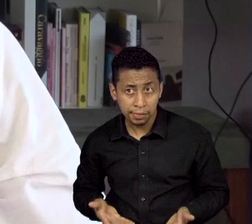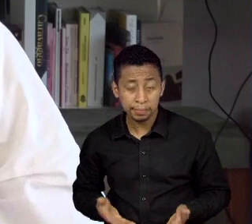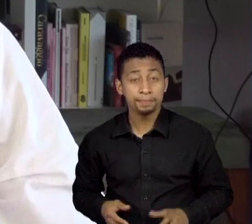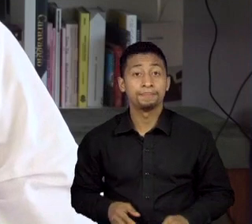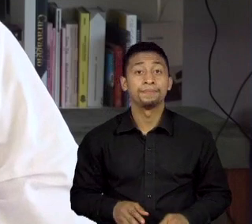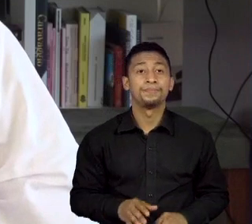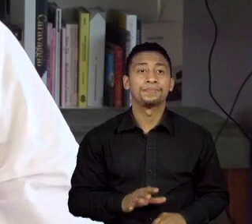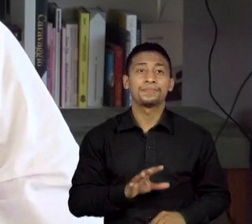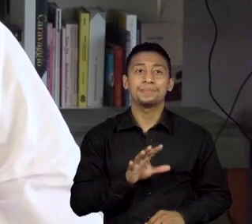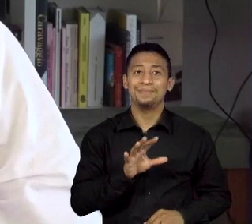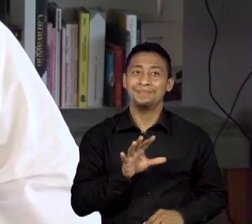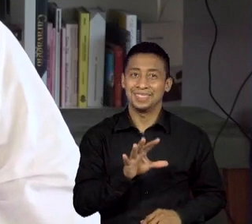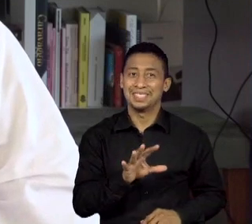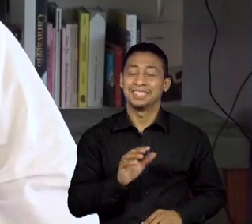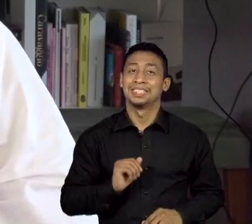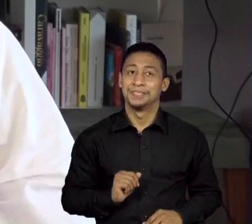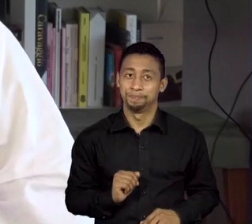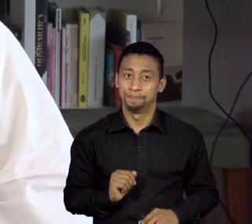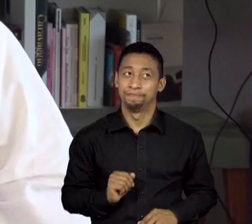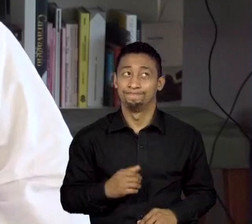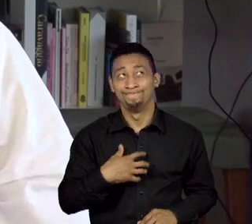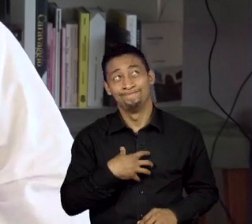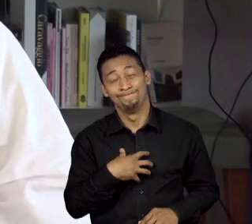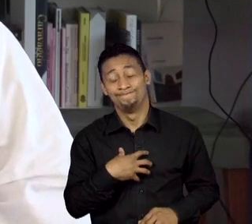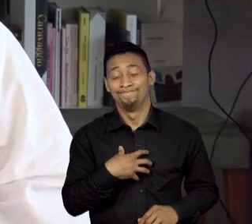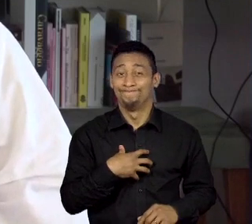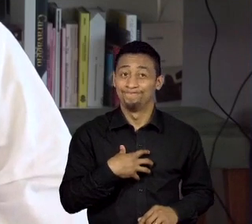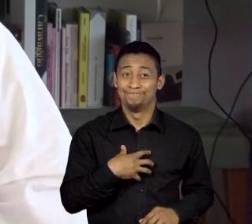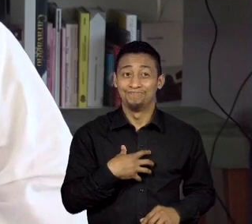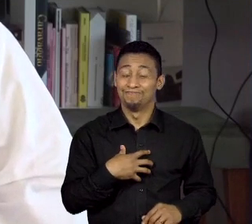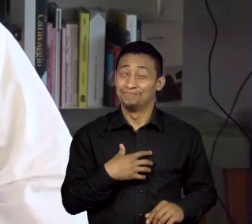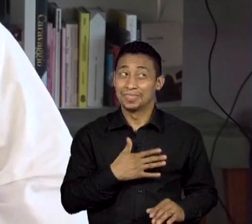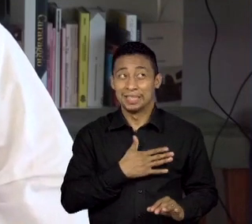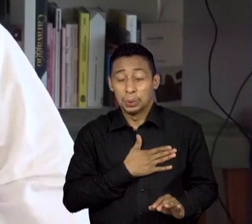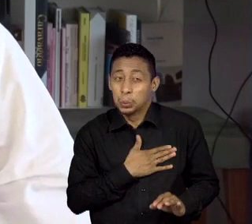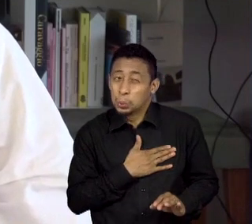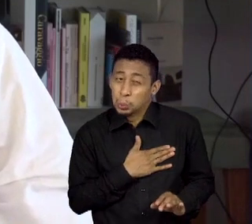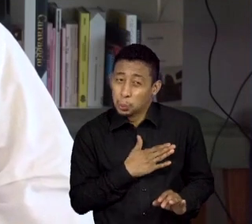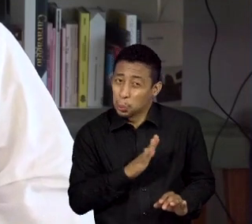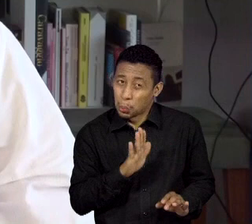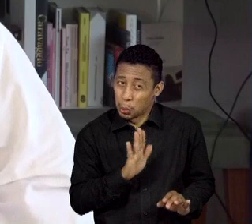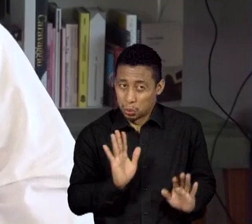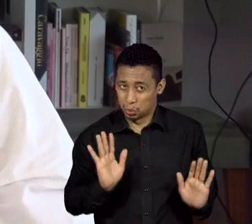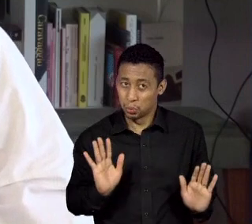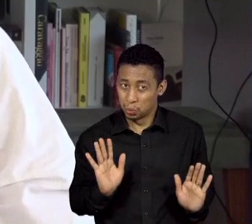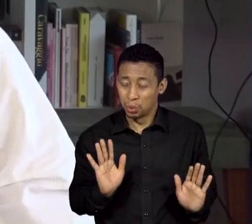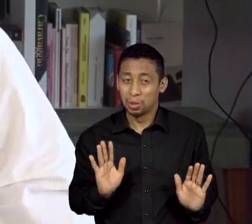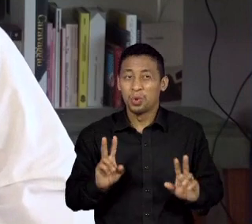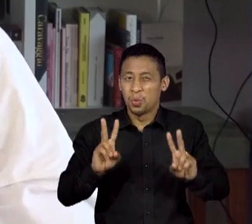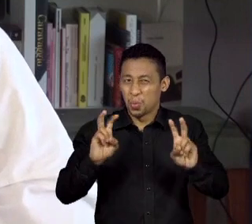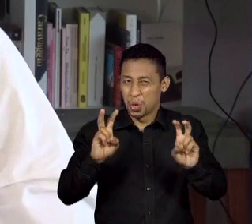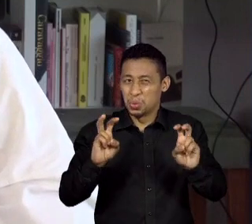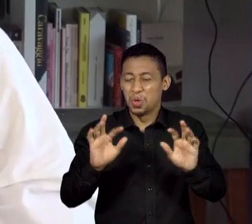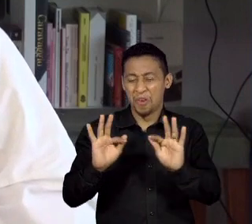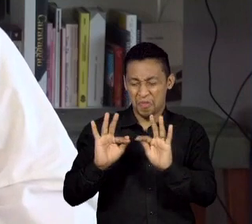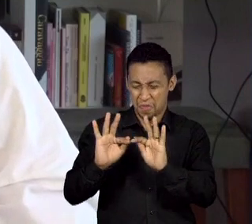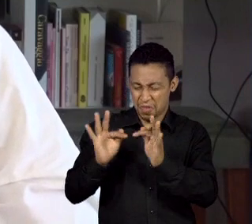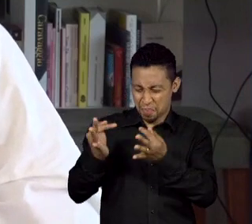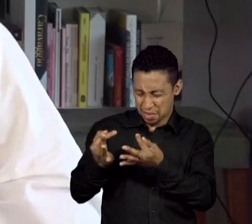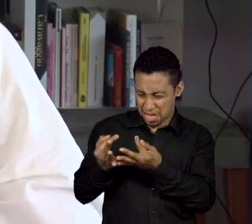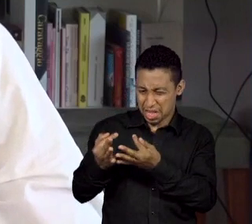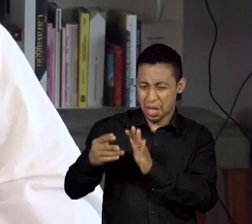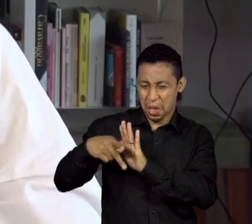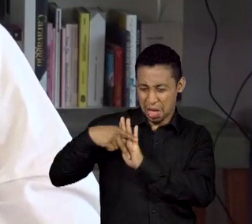assim, eu não gosto muito, mesmo dentro da família, quando se fala de uma família de políticos. Eu acho que